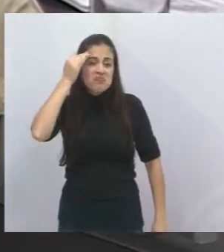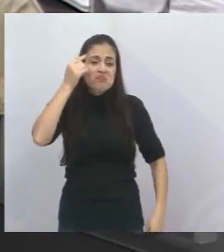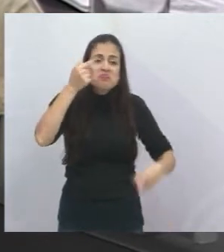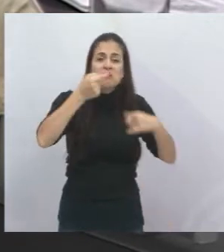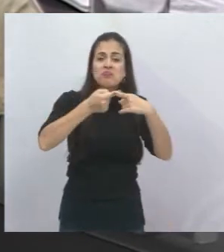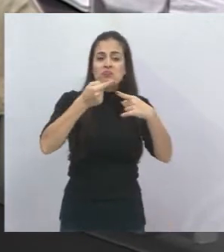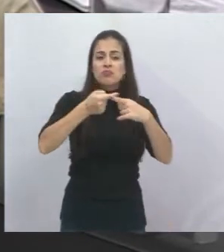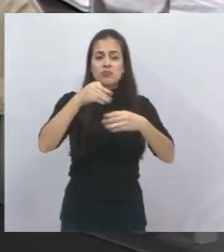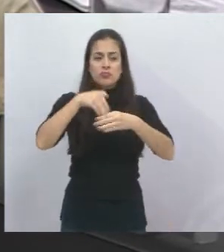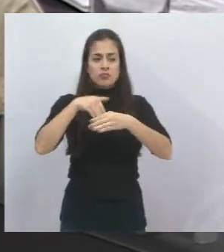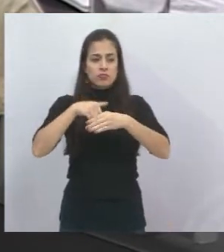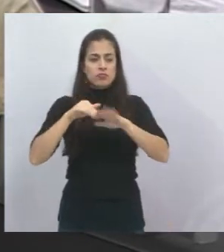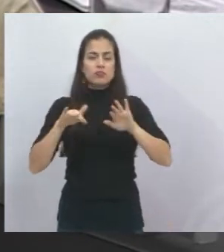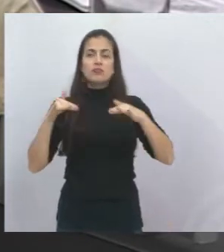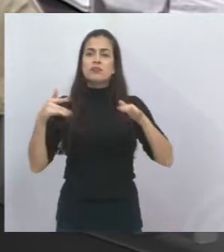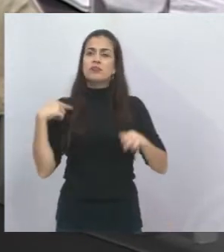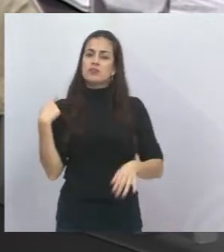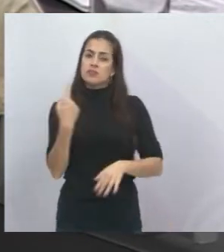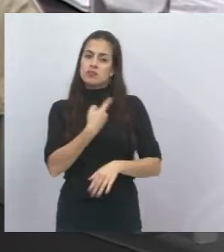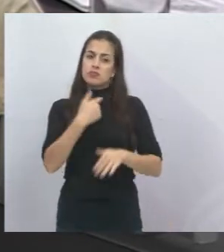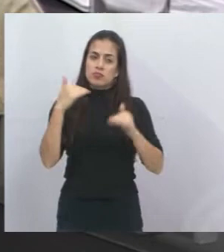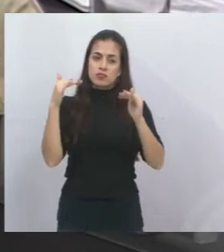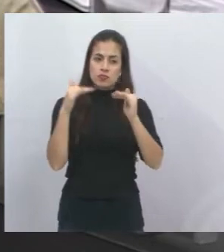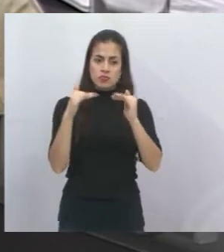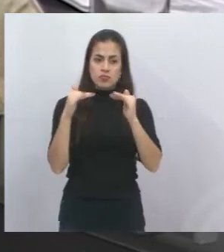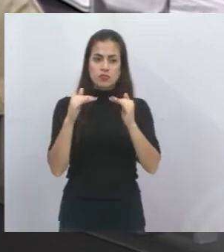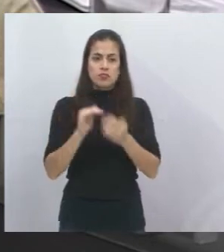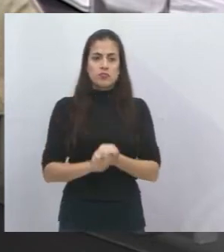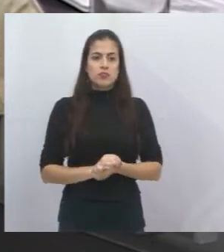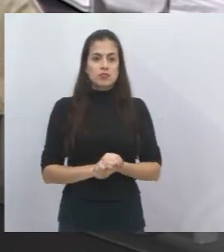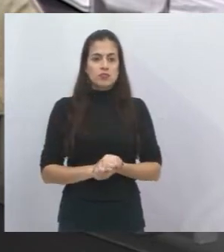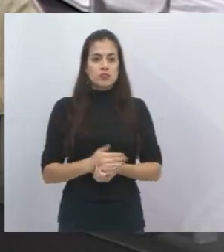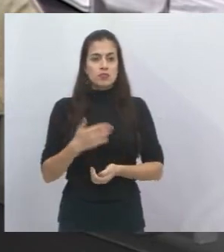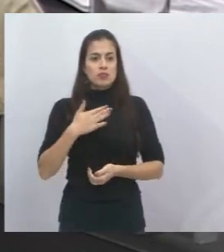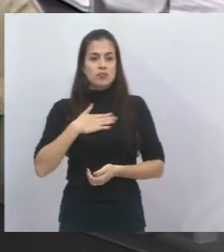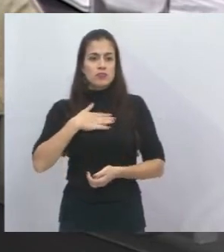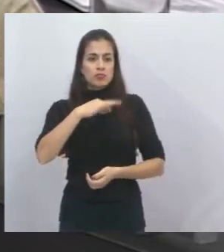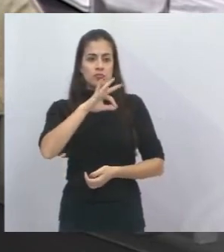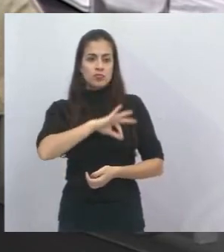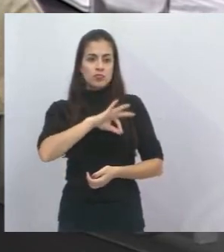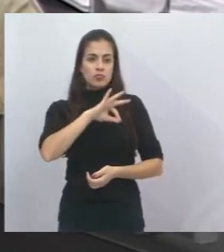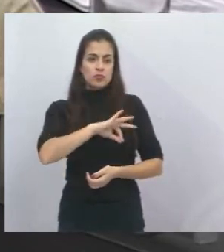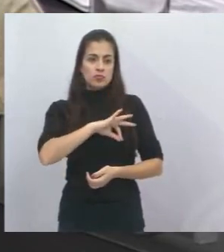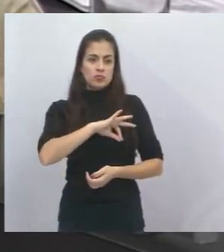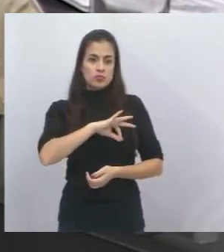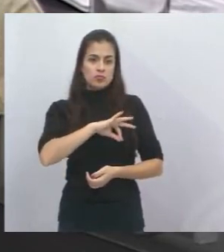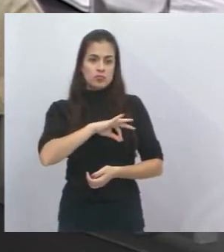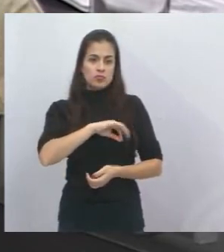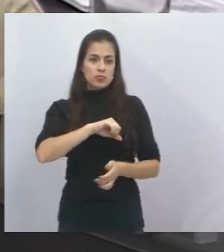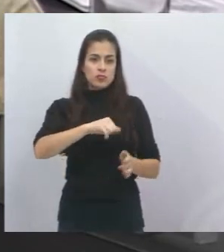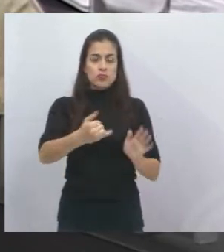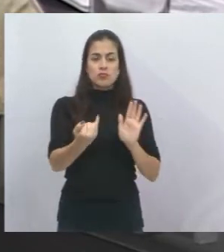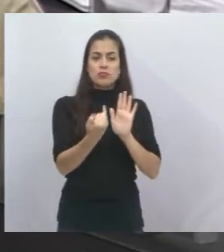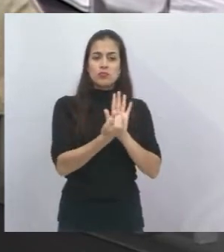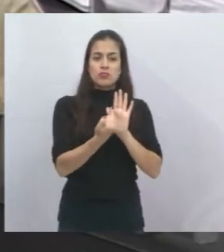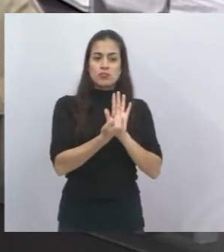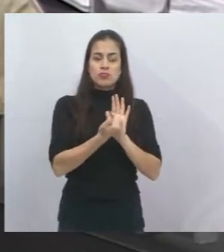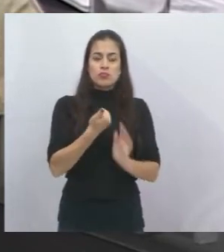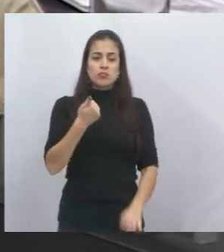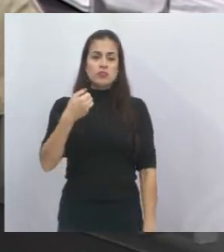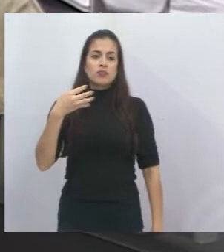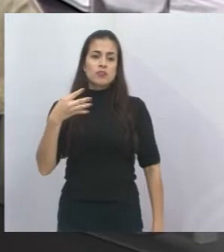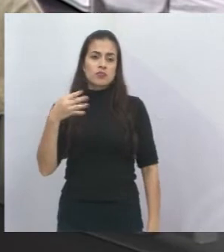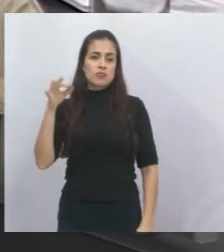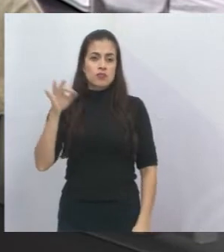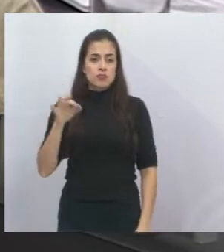votação quando nós somos a favor. Do meu salário é descontado 14%, e eu vivo repetindo isso, porque as